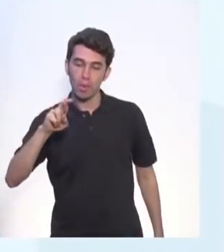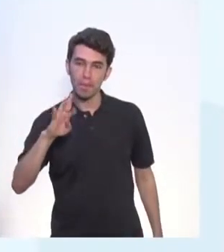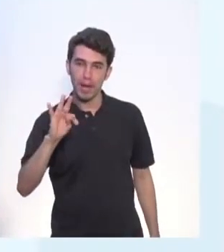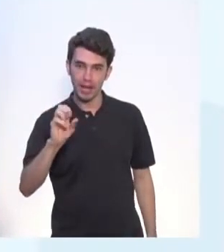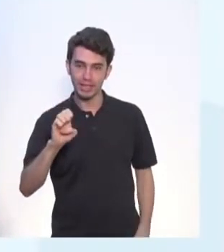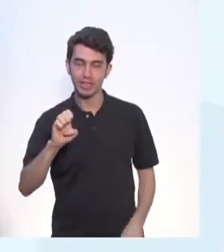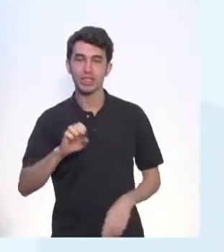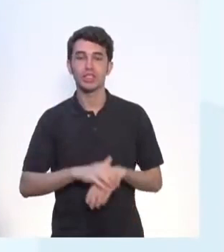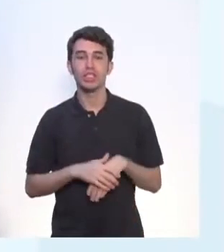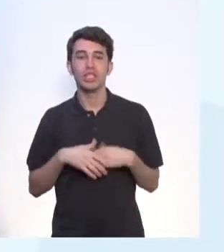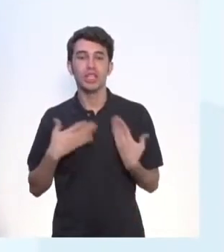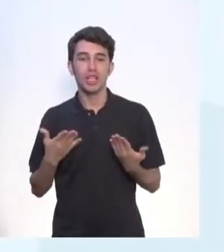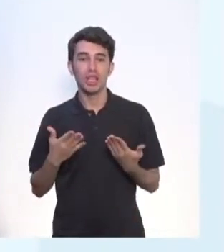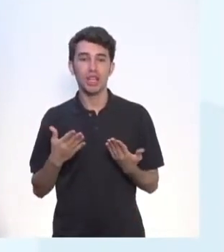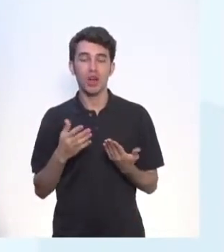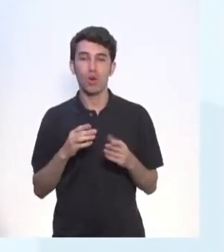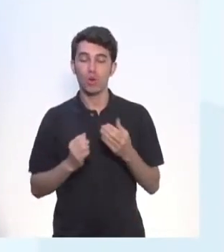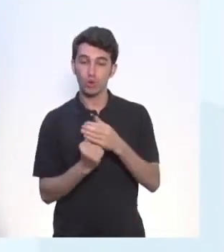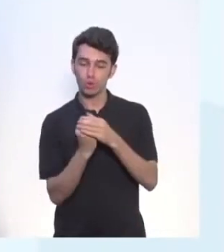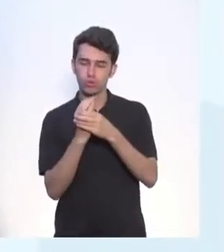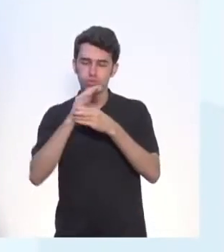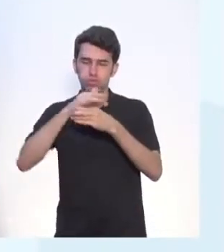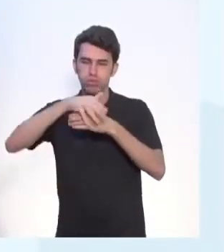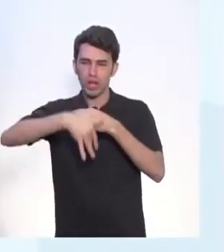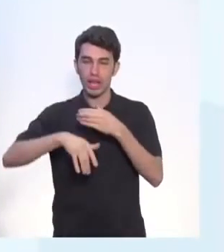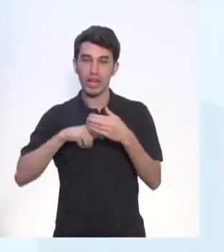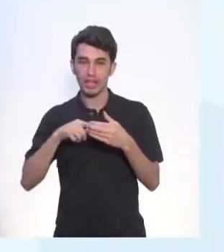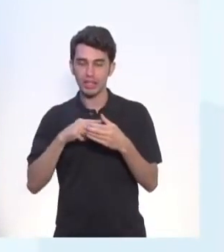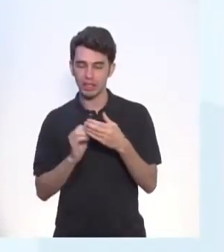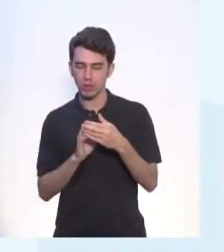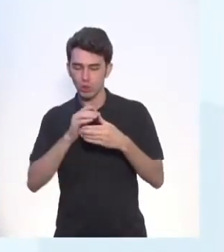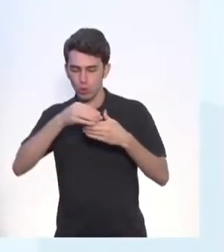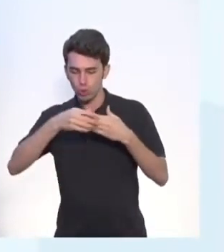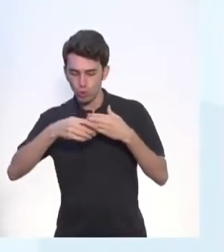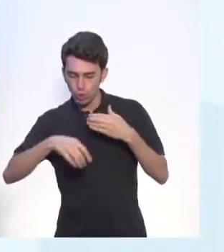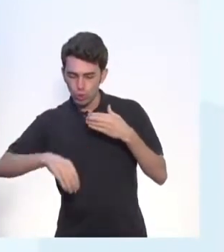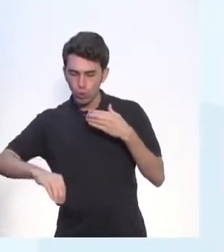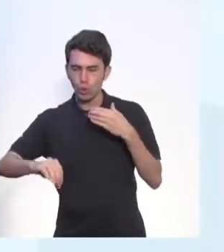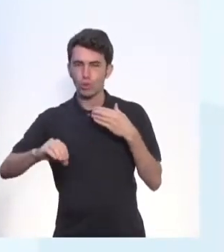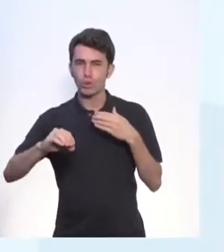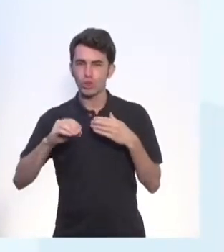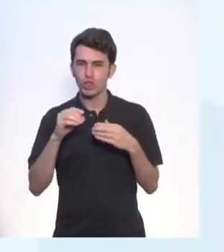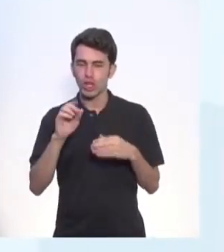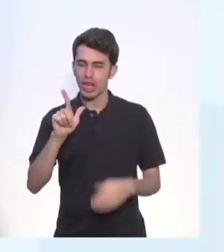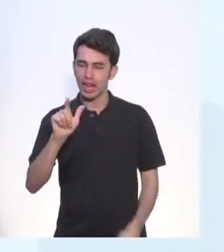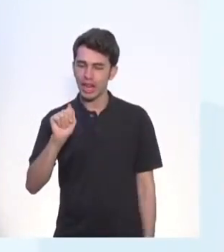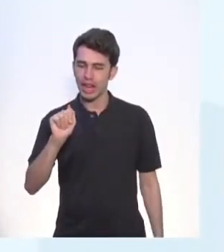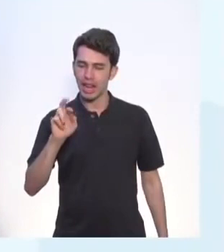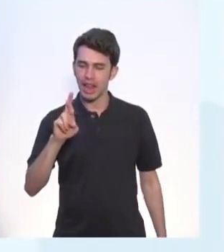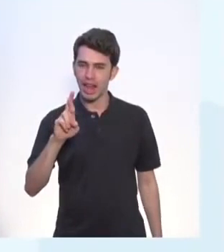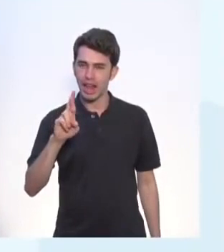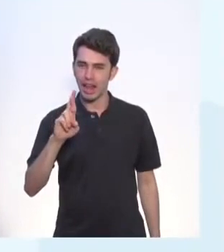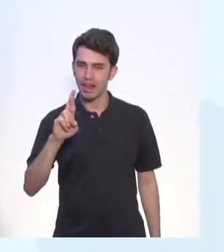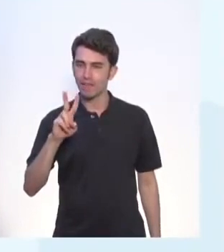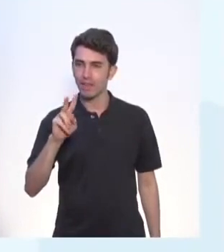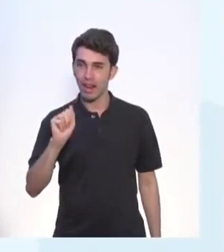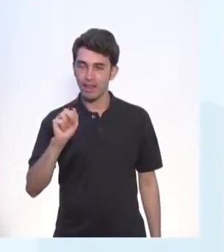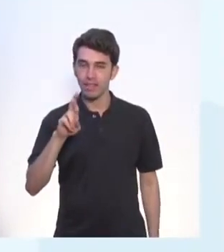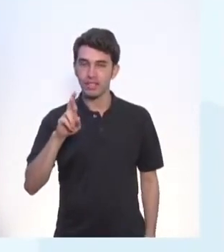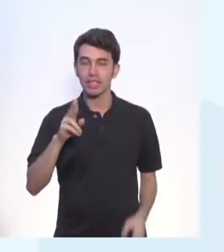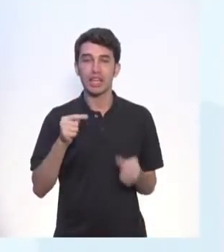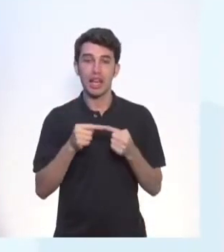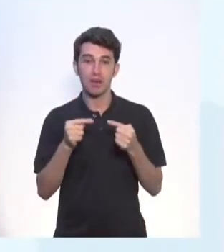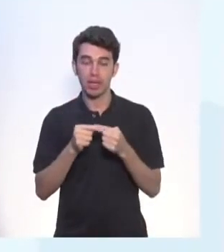anos. Os vulcões possuem tubos de lavas, que são cavernas que foram formadas quando a lava foi